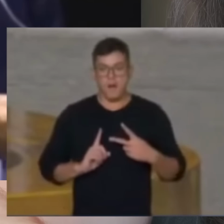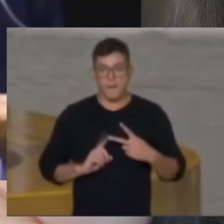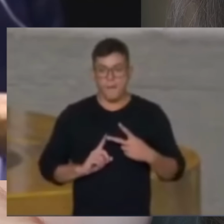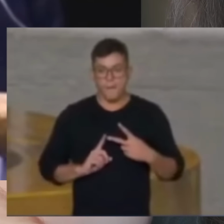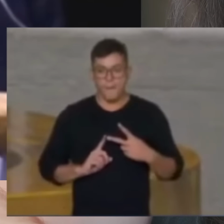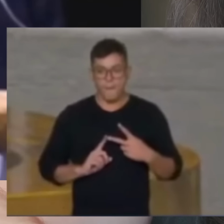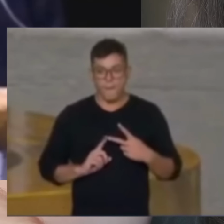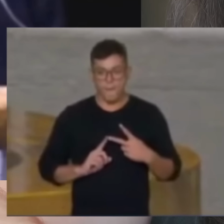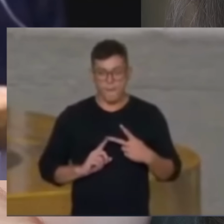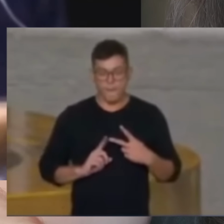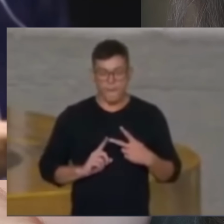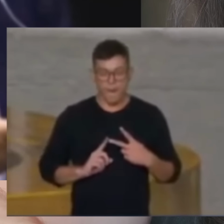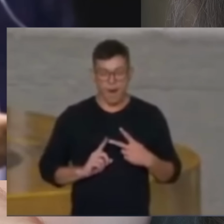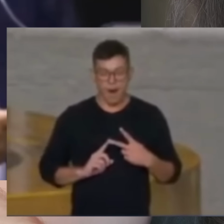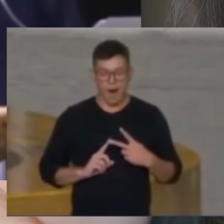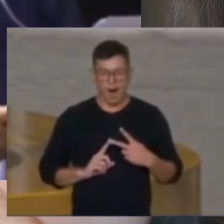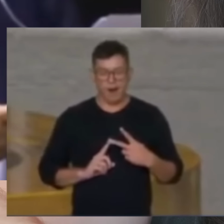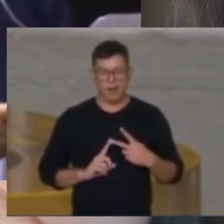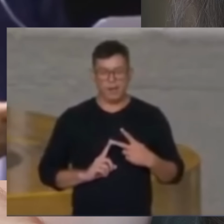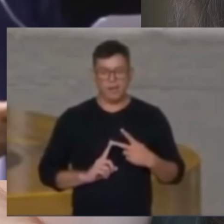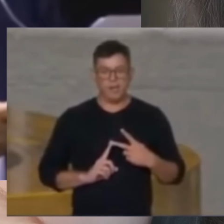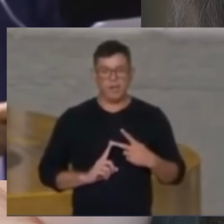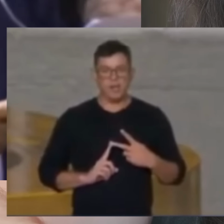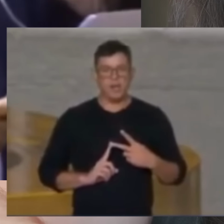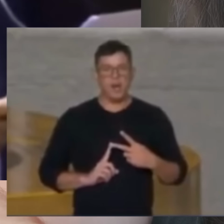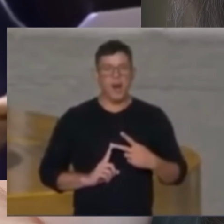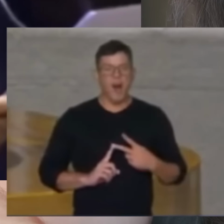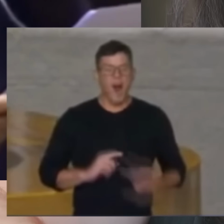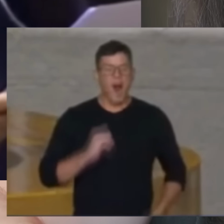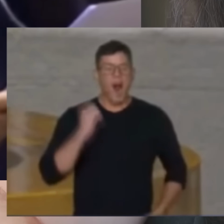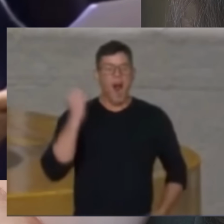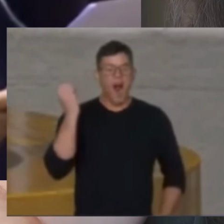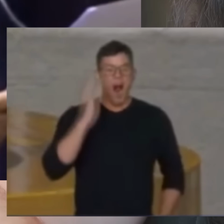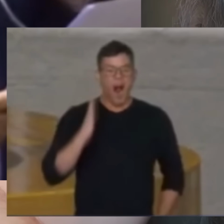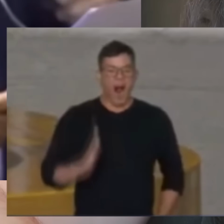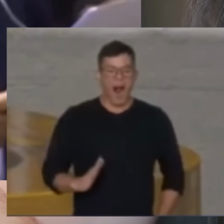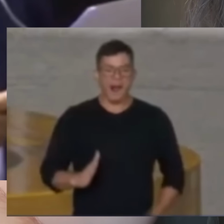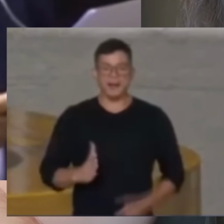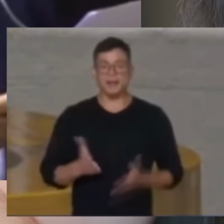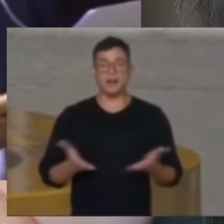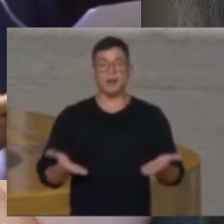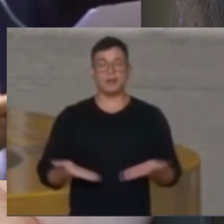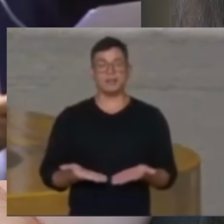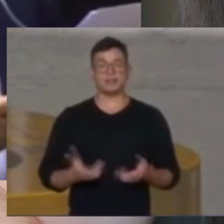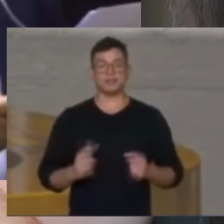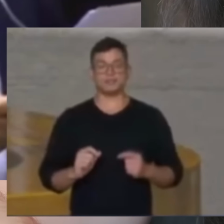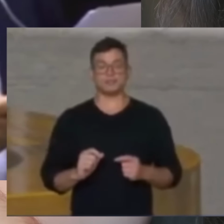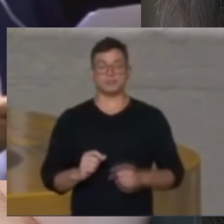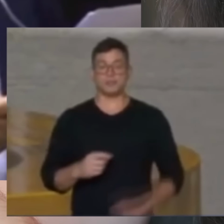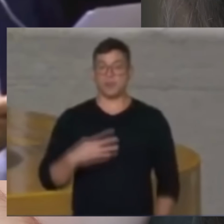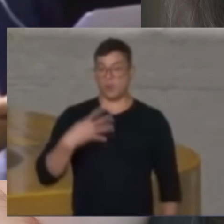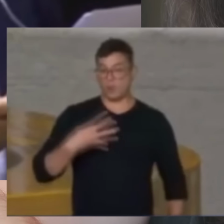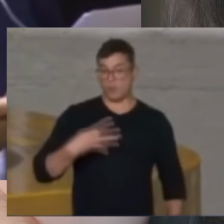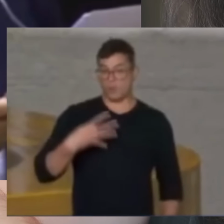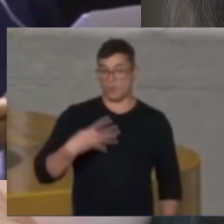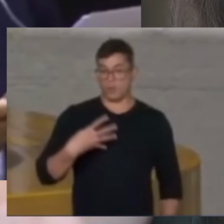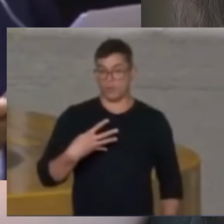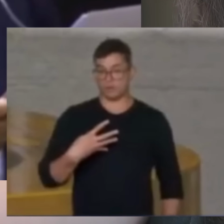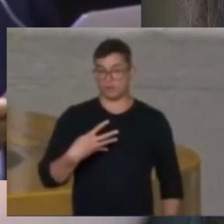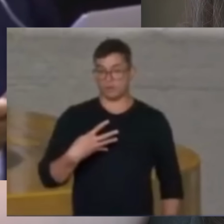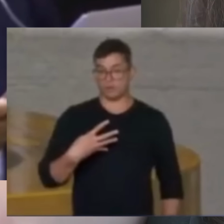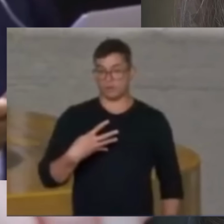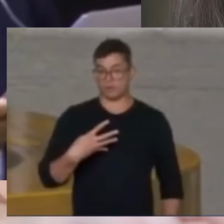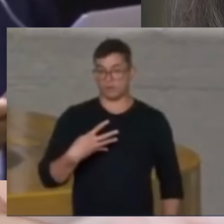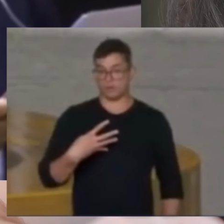relação... O Brasil ocupa atualmente o quarto lugar em número de pessoas